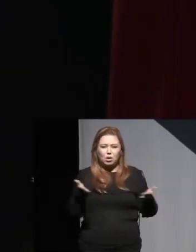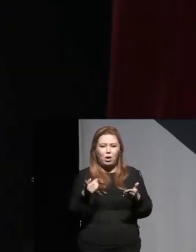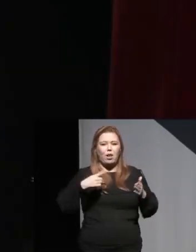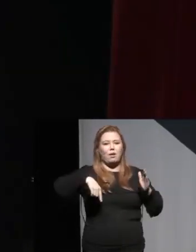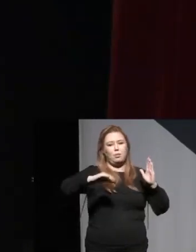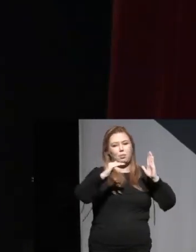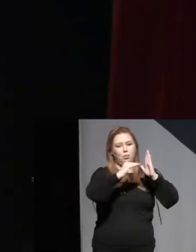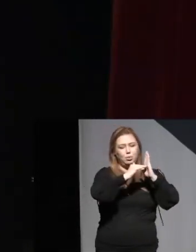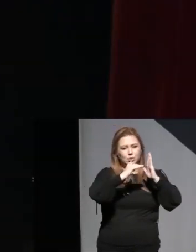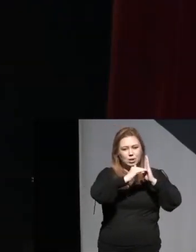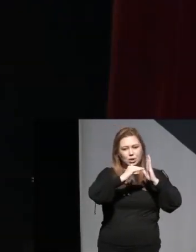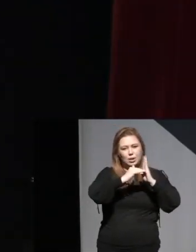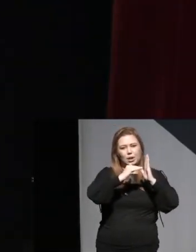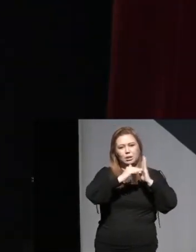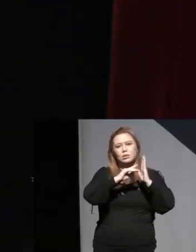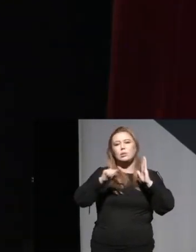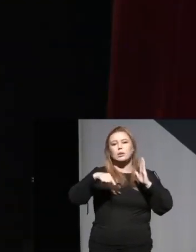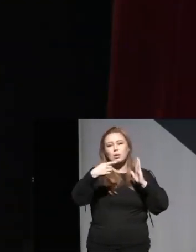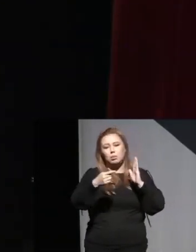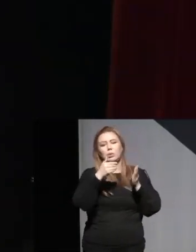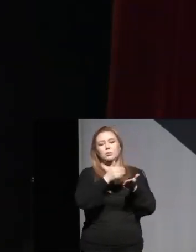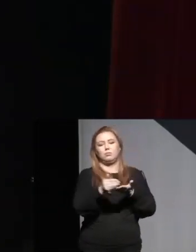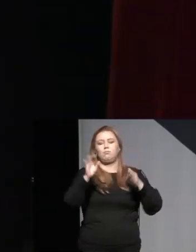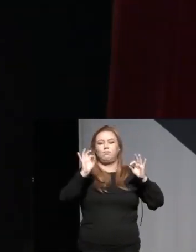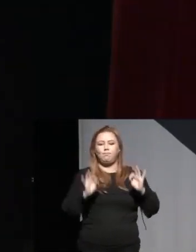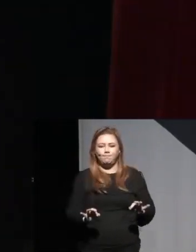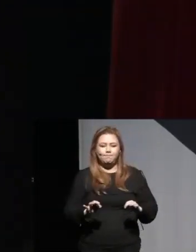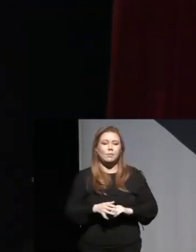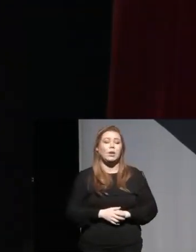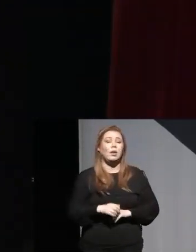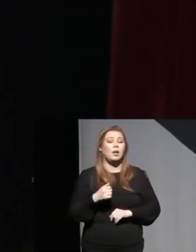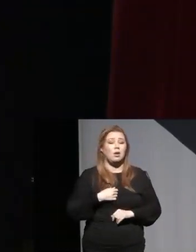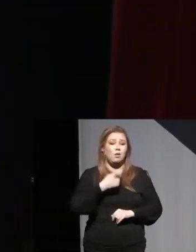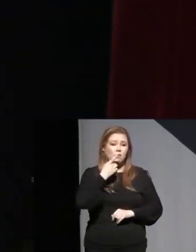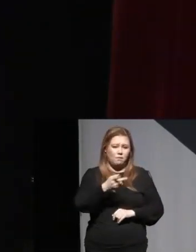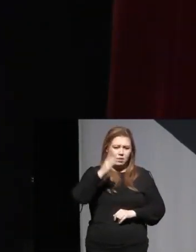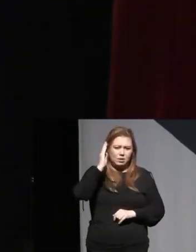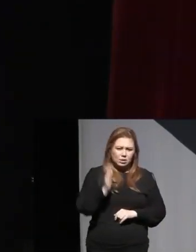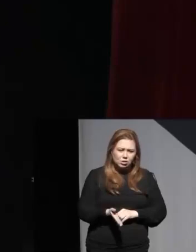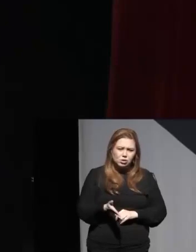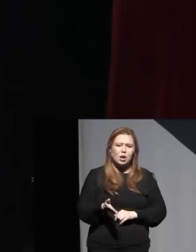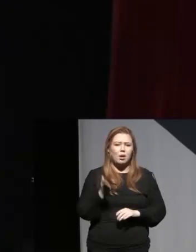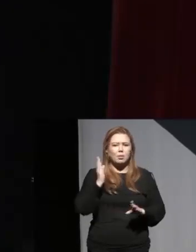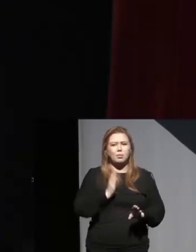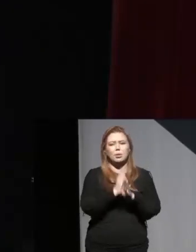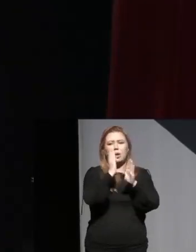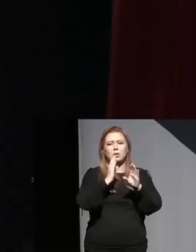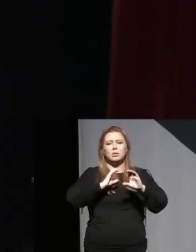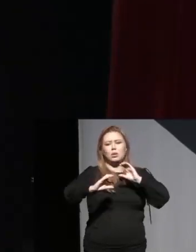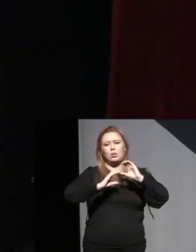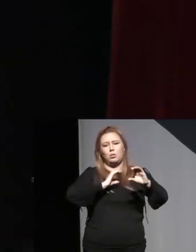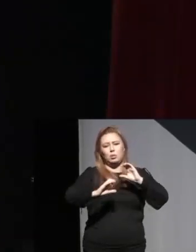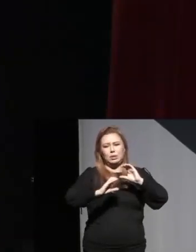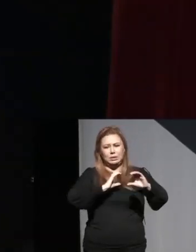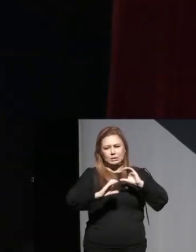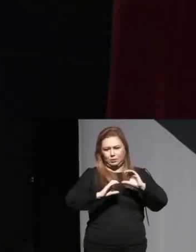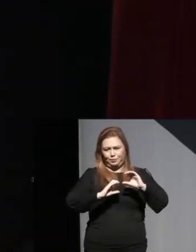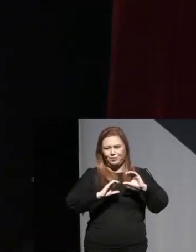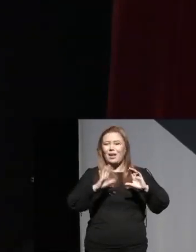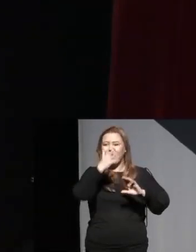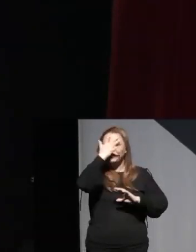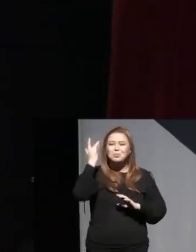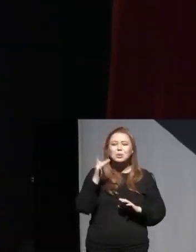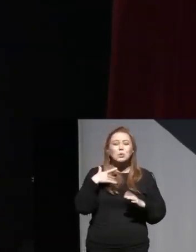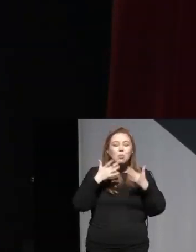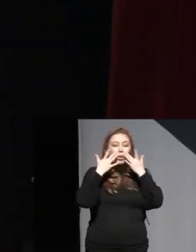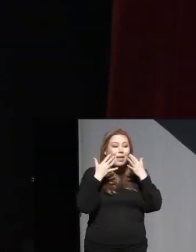possa ser instituída. Isso tem acontecido, como eu disse, em virtude dessa comunicação. As pessoas têm estado muito ligadas